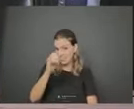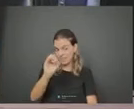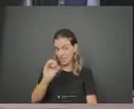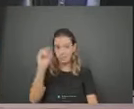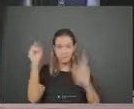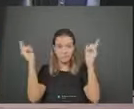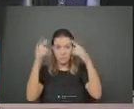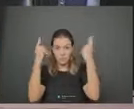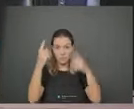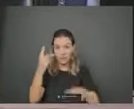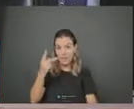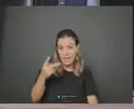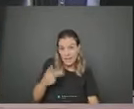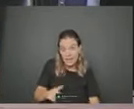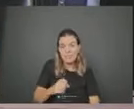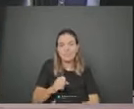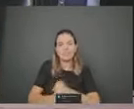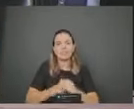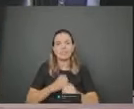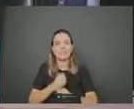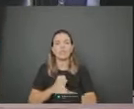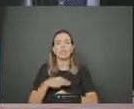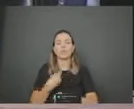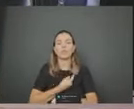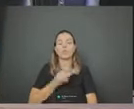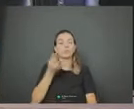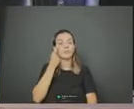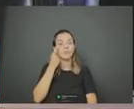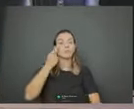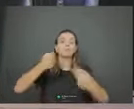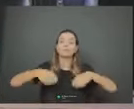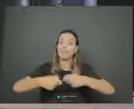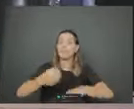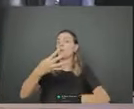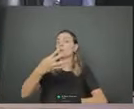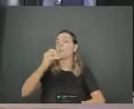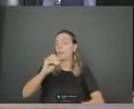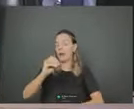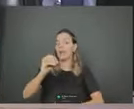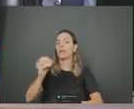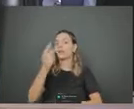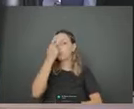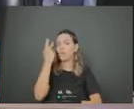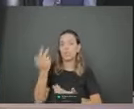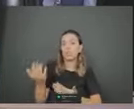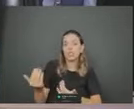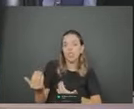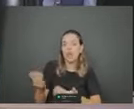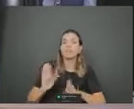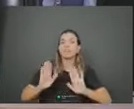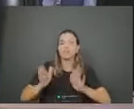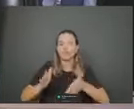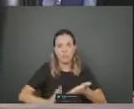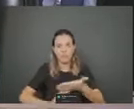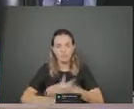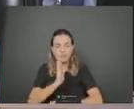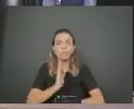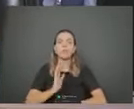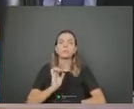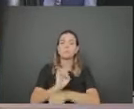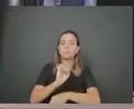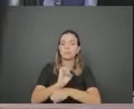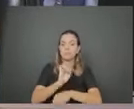vimos a necessidade de chamar os 40 jovens que haviam passado, estavam como suplente. A gente fez uma negociação